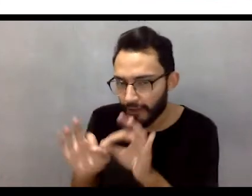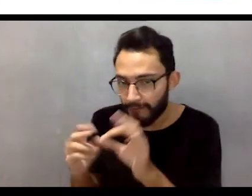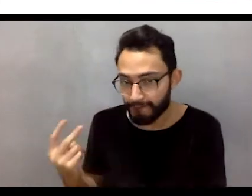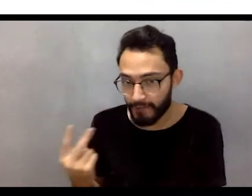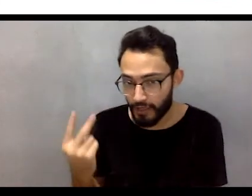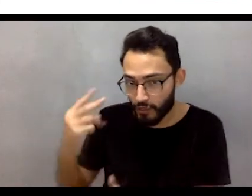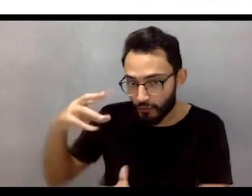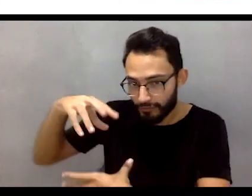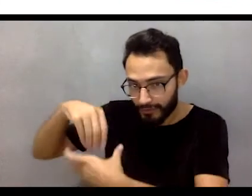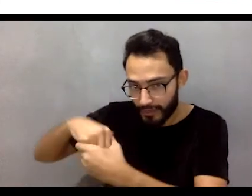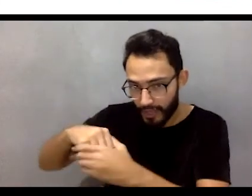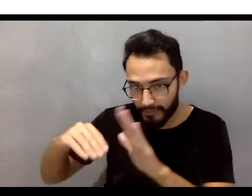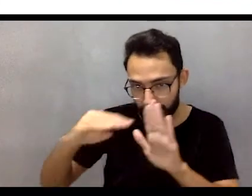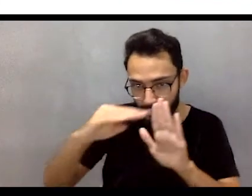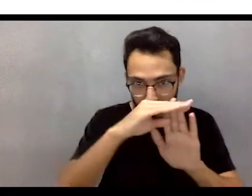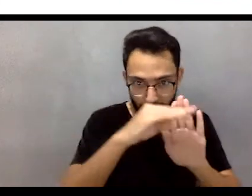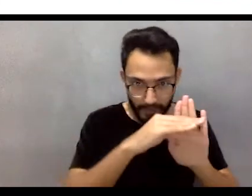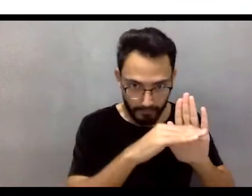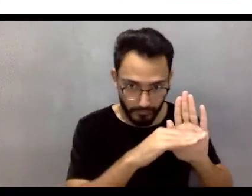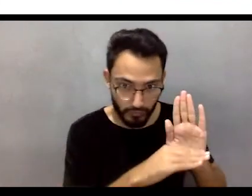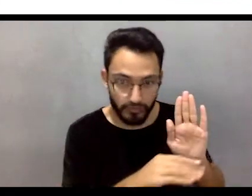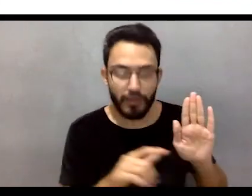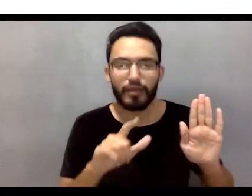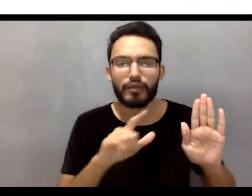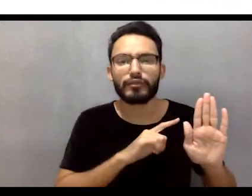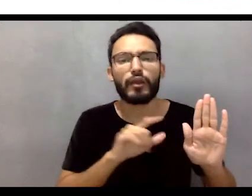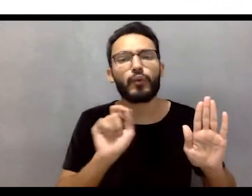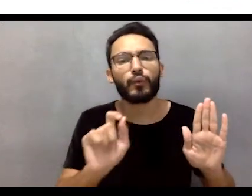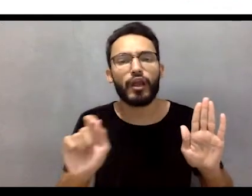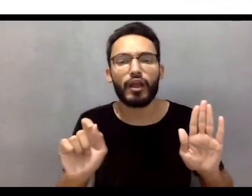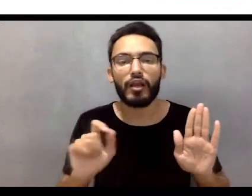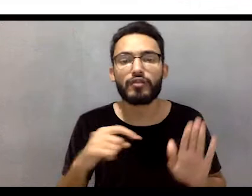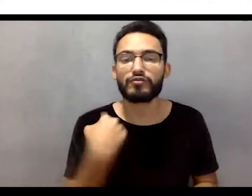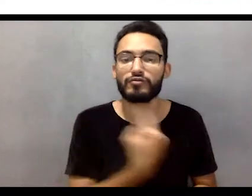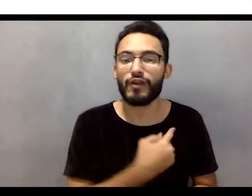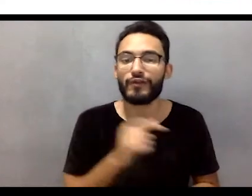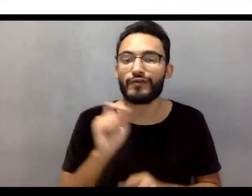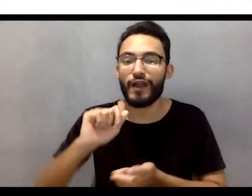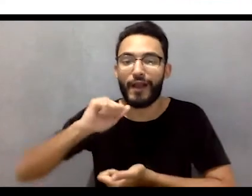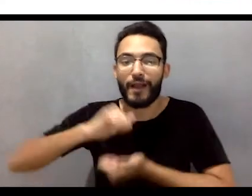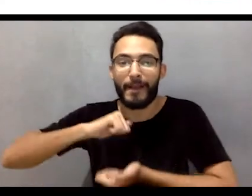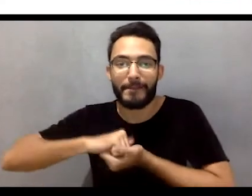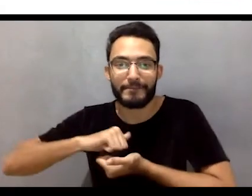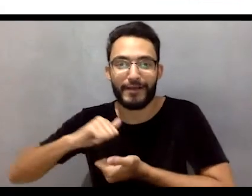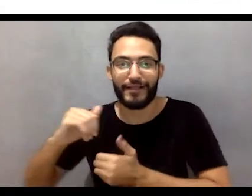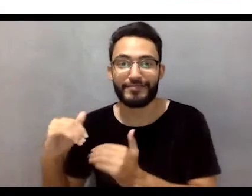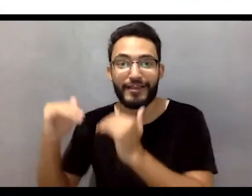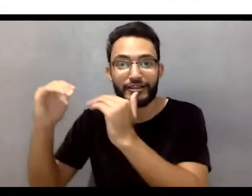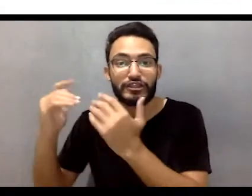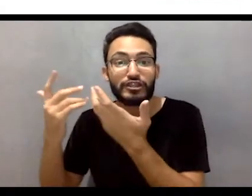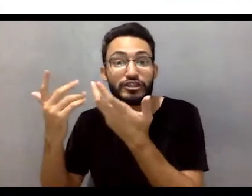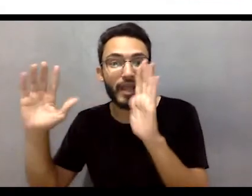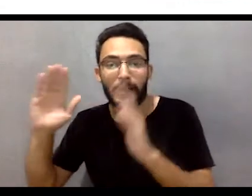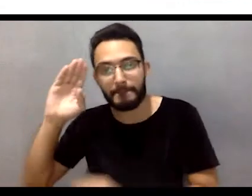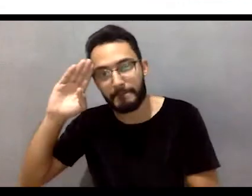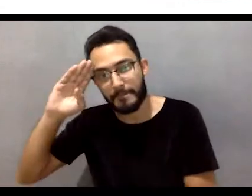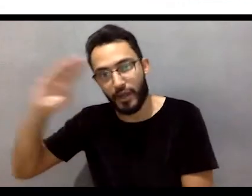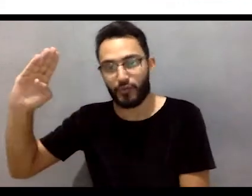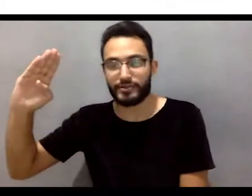dentro desses épicos, e aí nós temos o quê? O nosso product backlog já